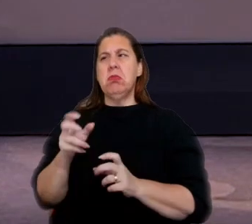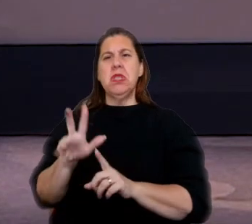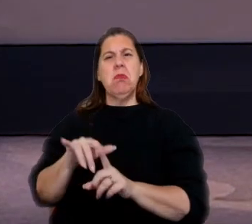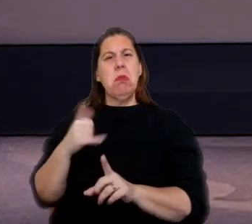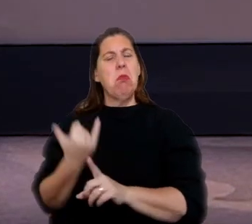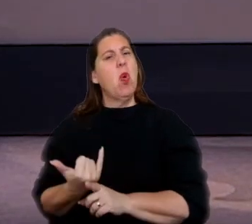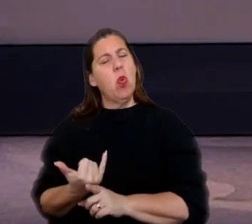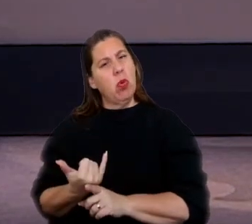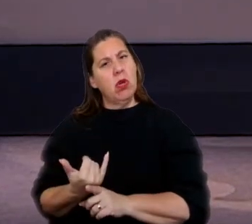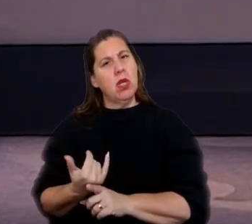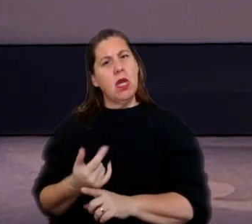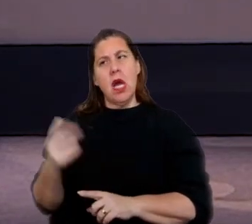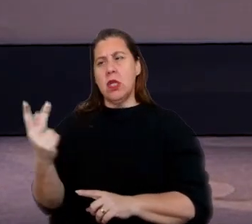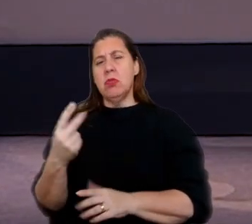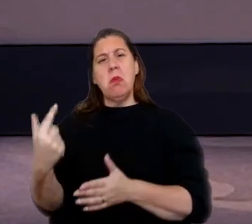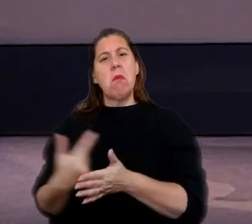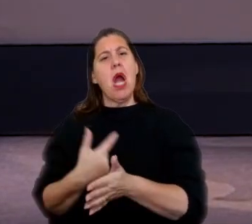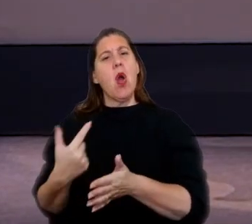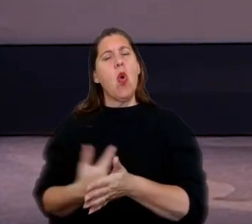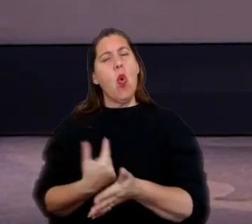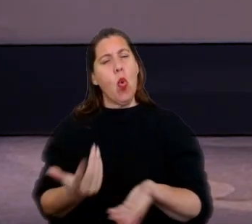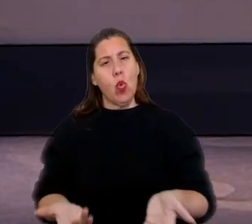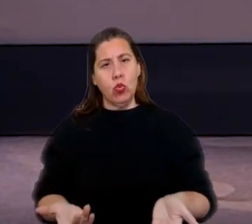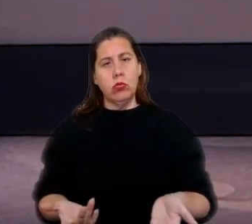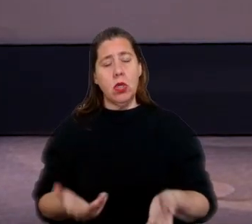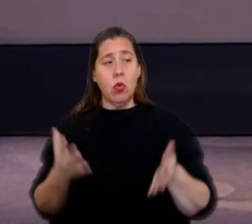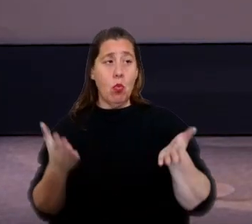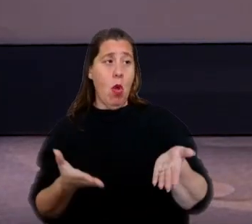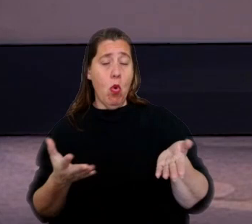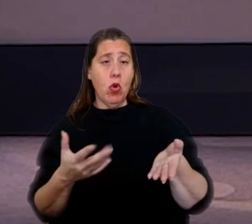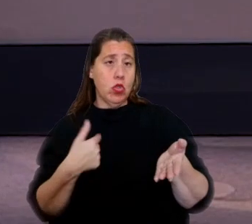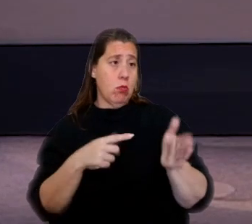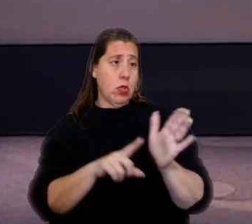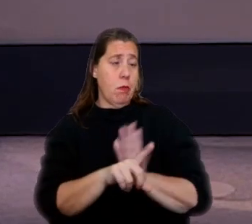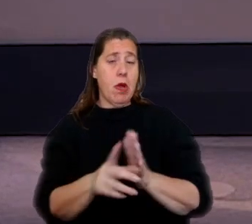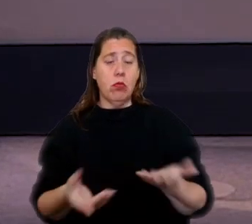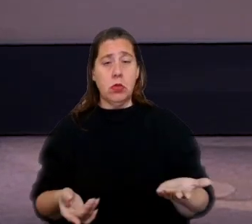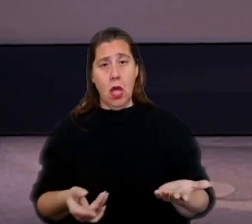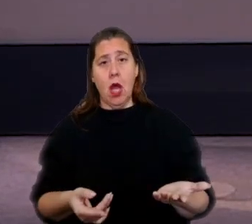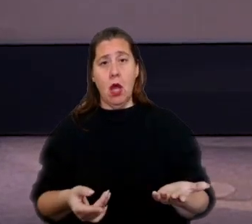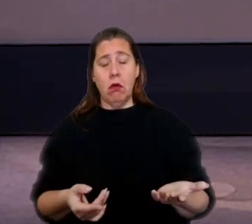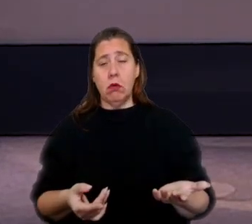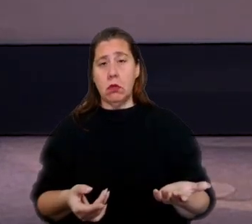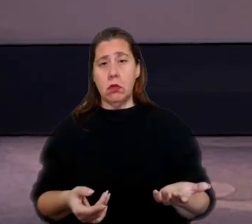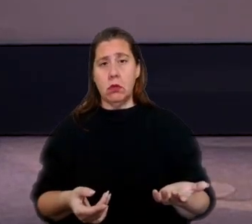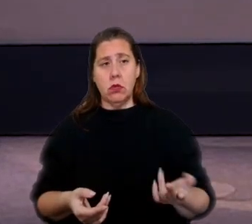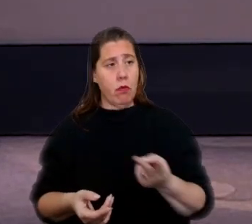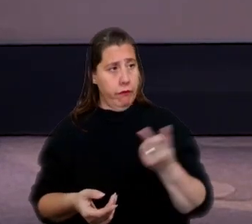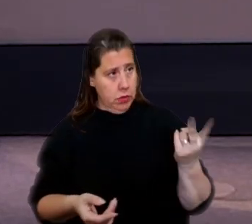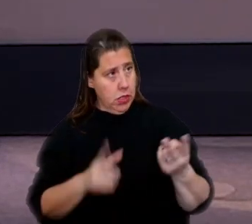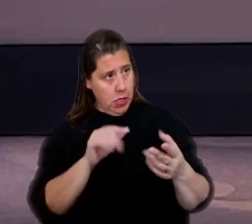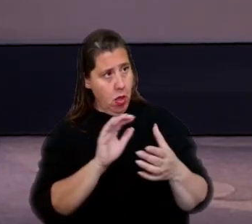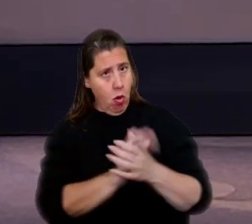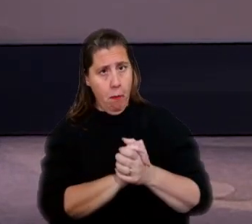eu não consegui ver bullying. Inclusive, elas perguntam assim de uma forma coloquial, como hoje eu poderia perguntar para dois homens ou para duas